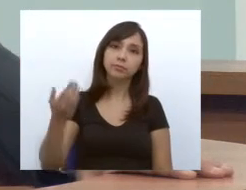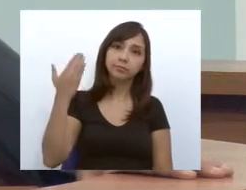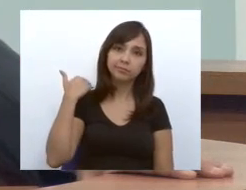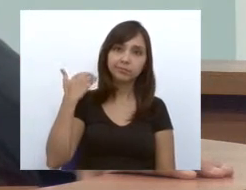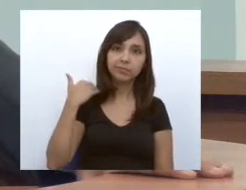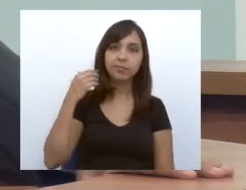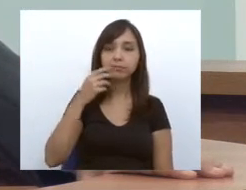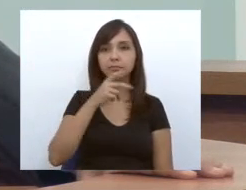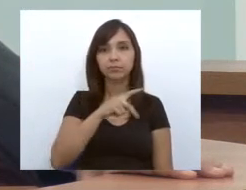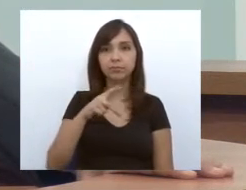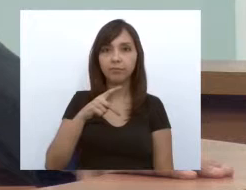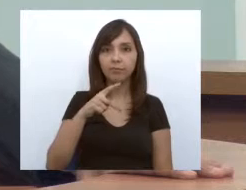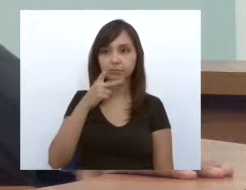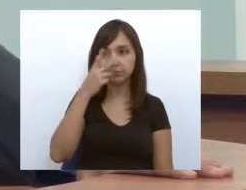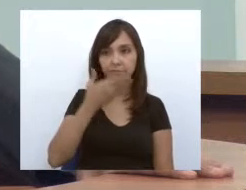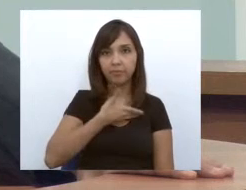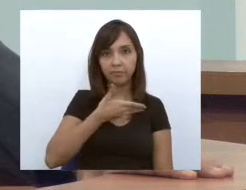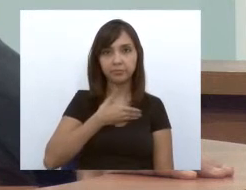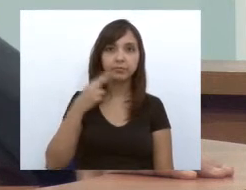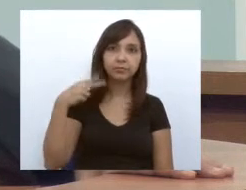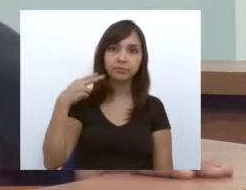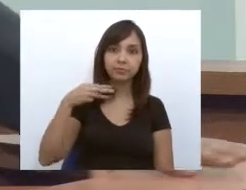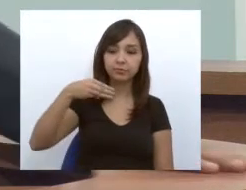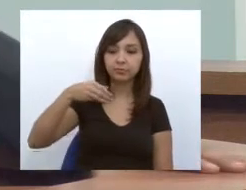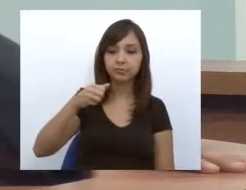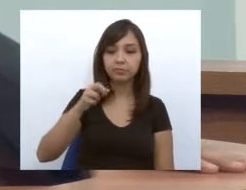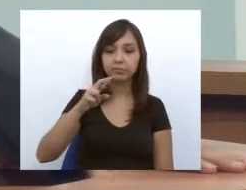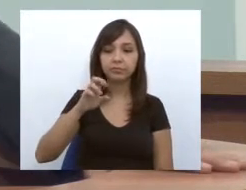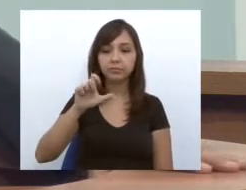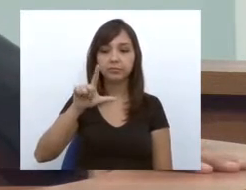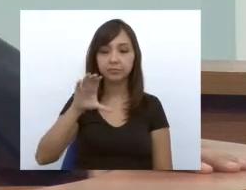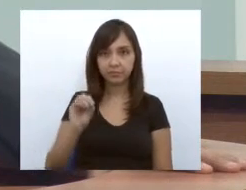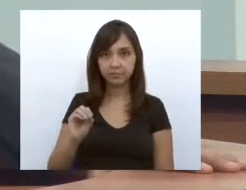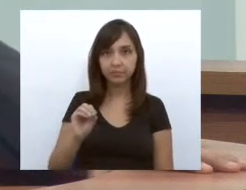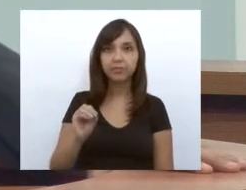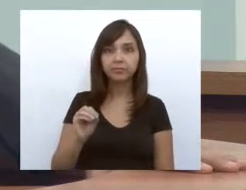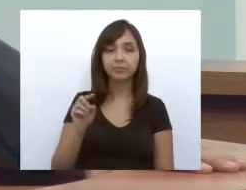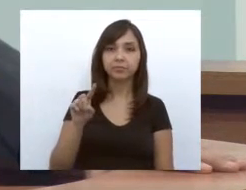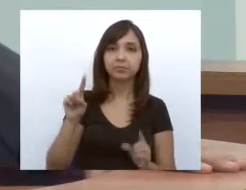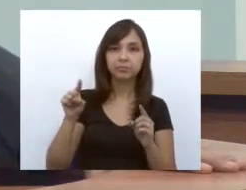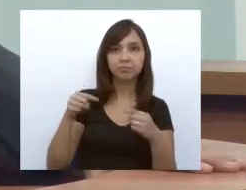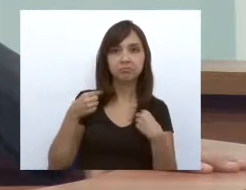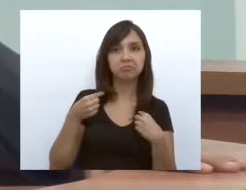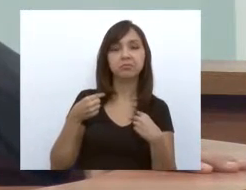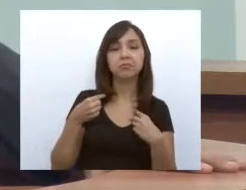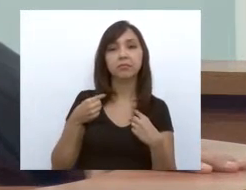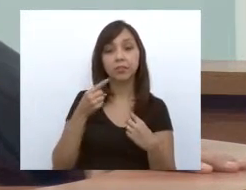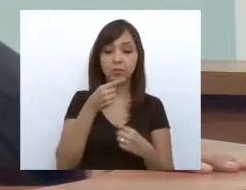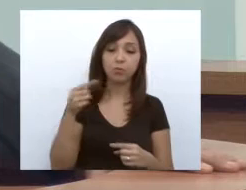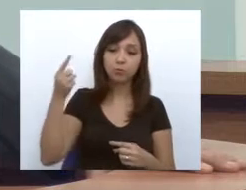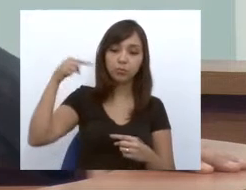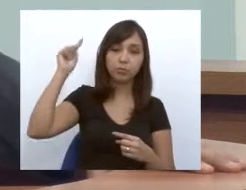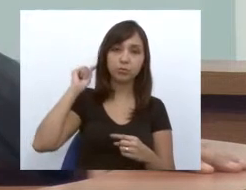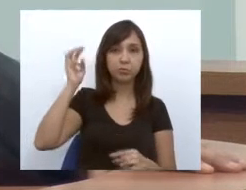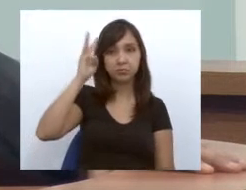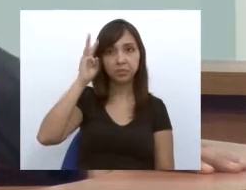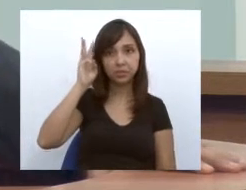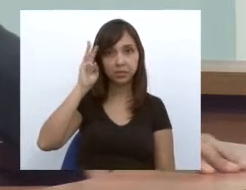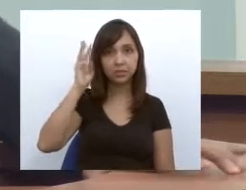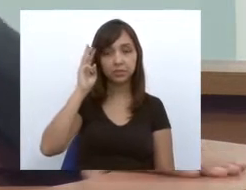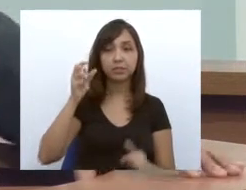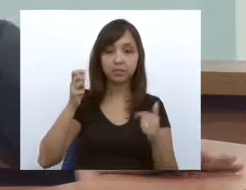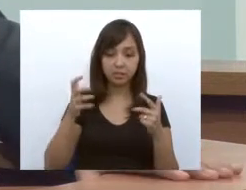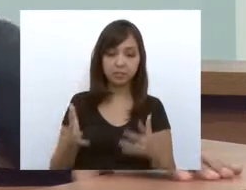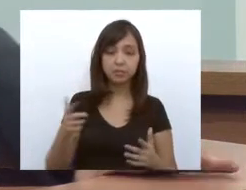profissão, vereador Marcelo Seminaldo. Na última sessão, ele se referiu que